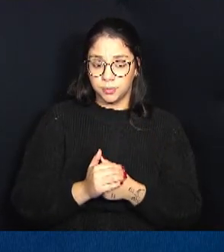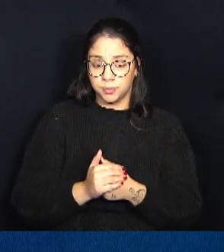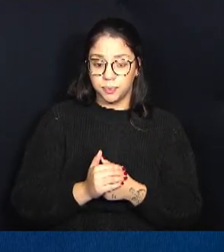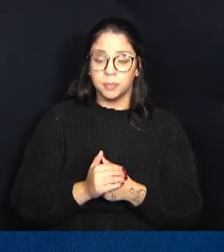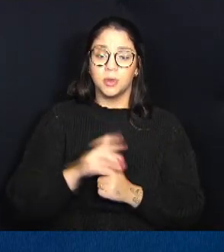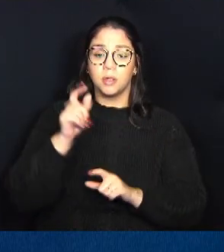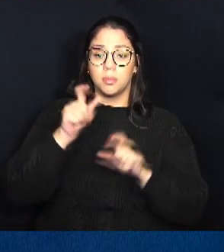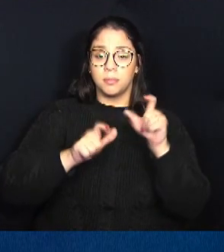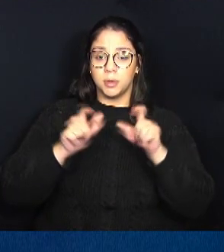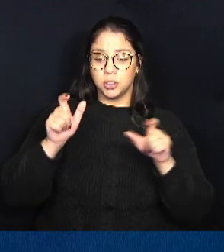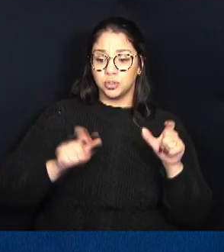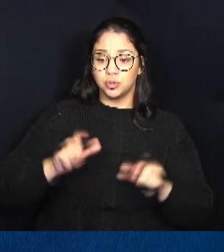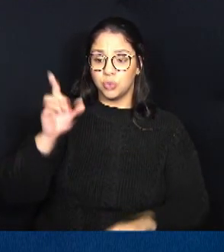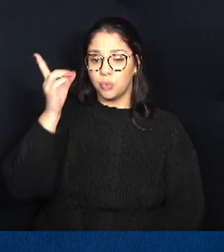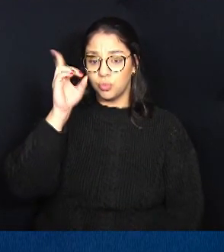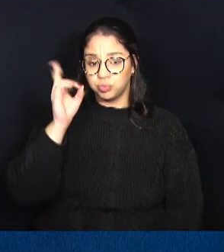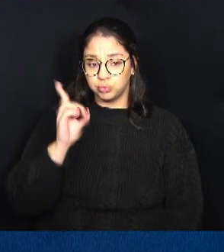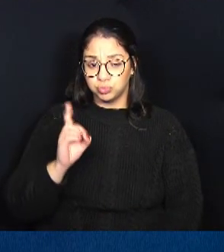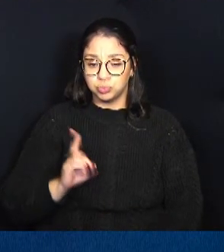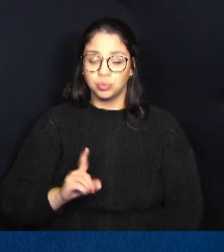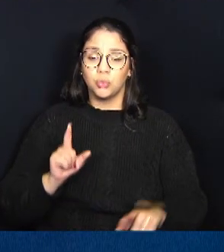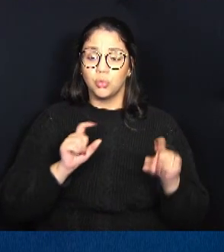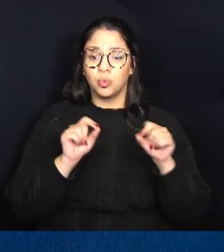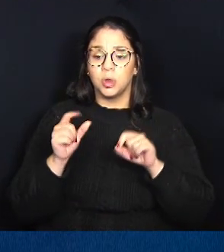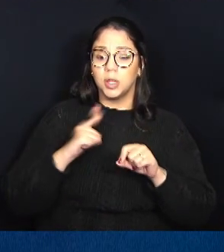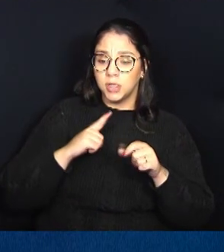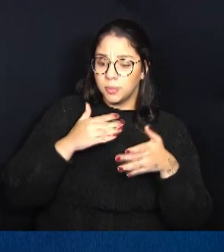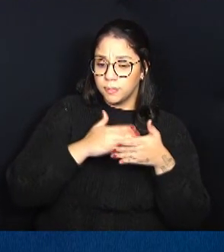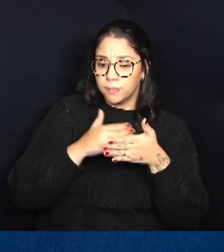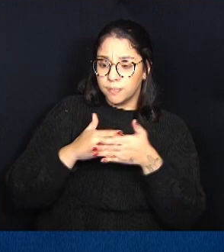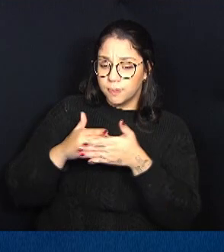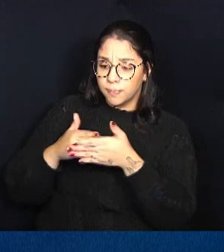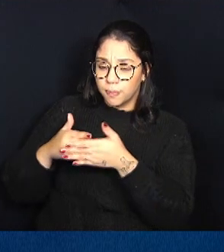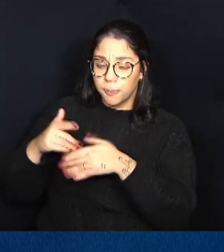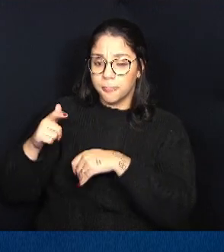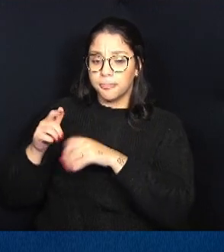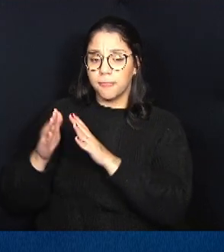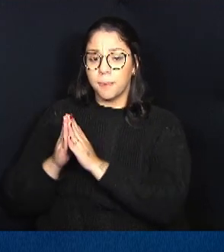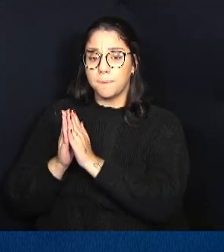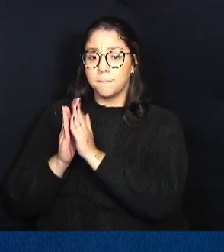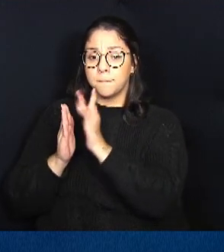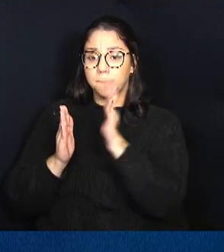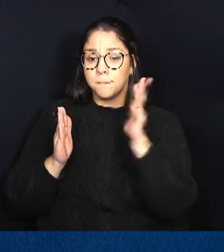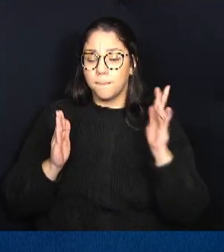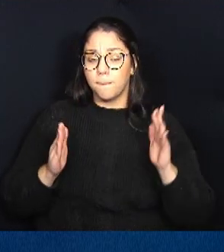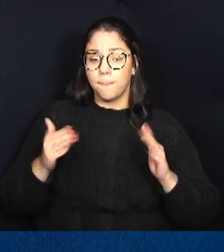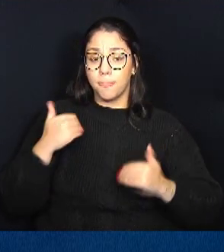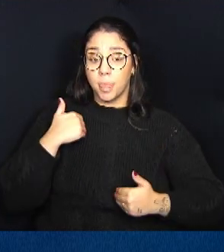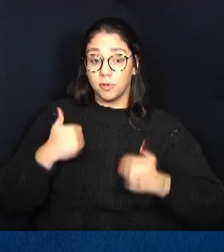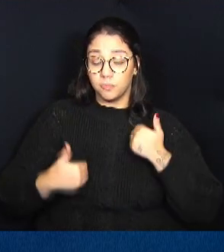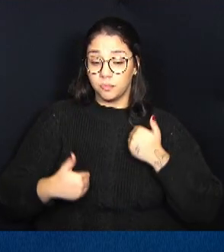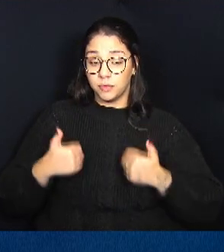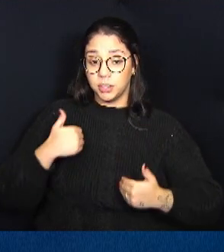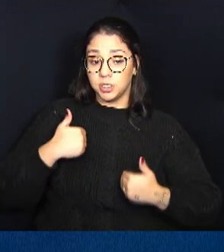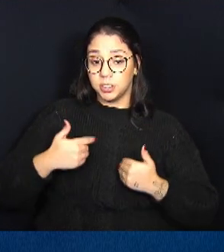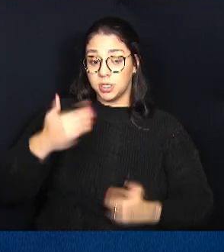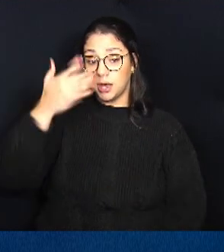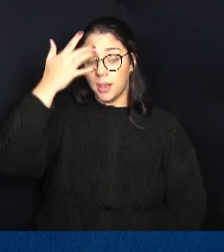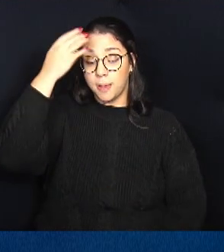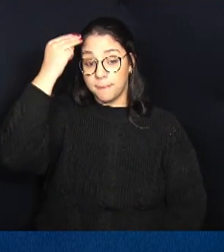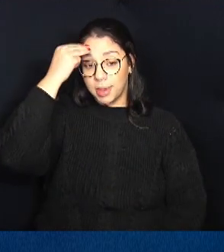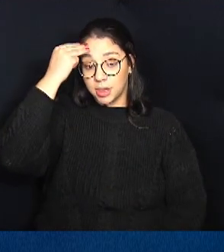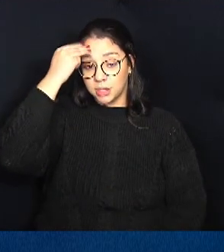com deficiência aquela que tem impedimento de longo prazo de natureza física, mental, intelectual